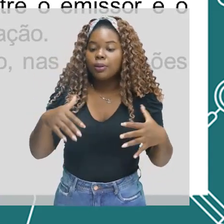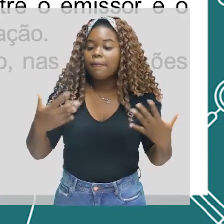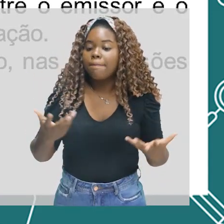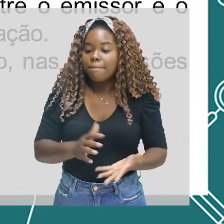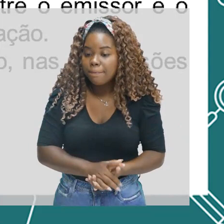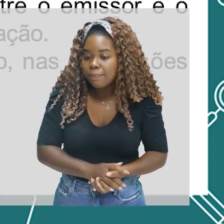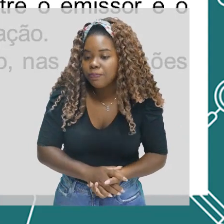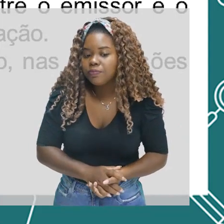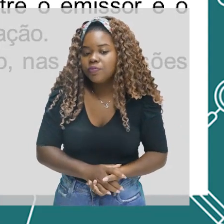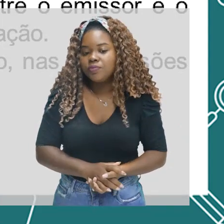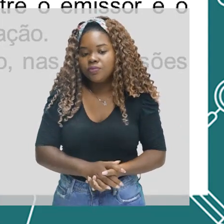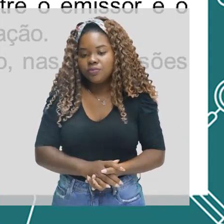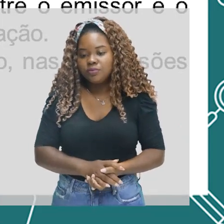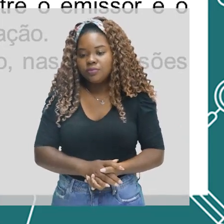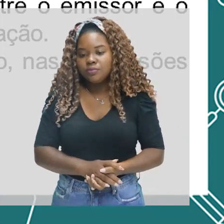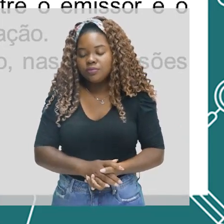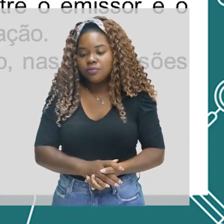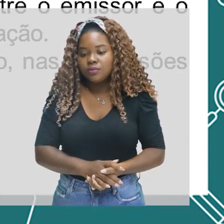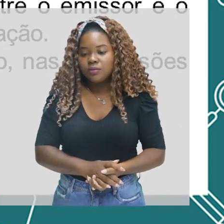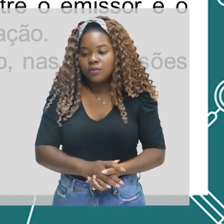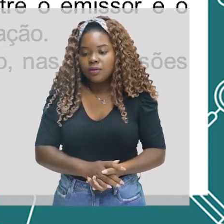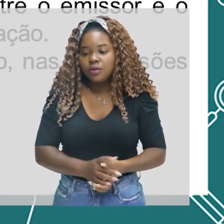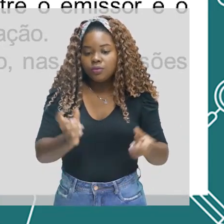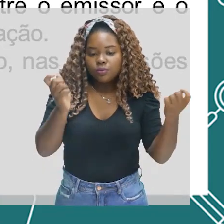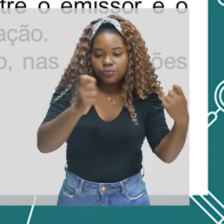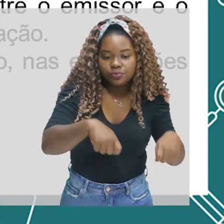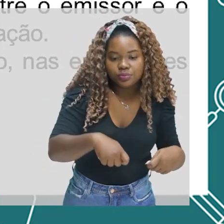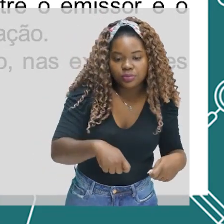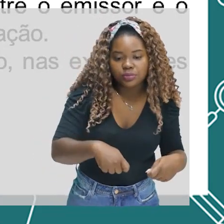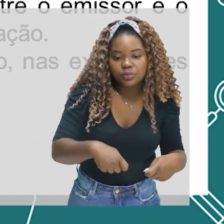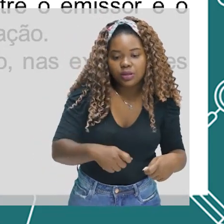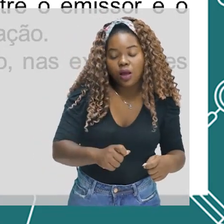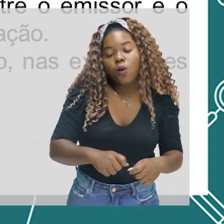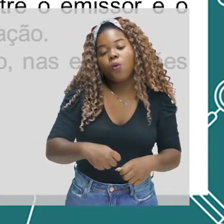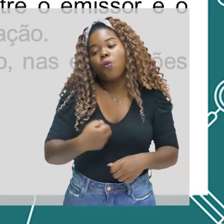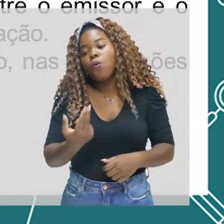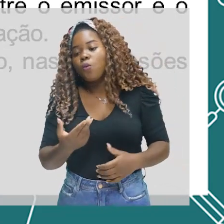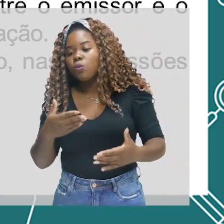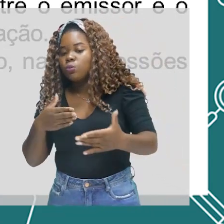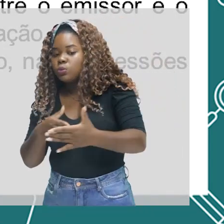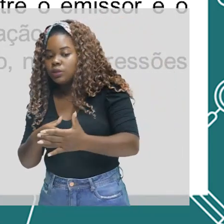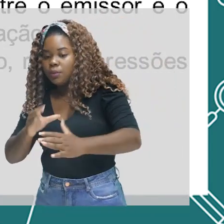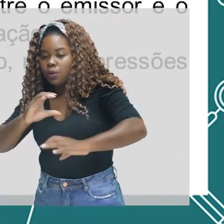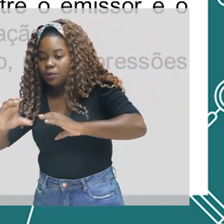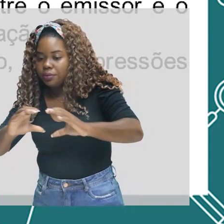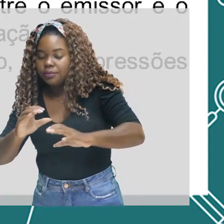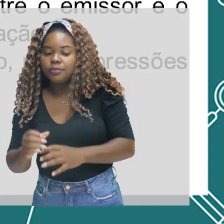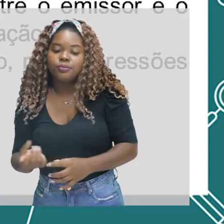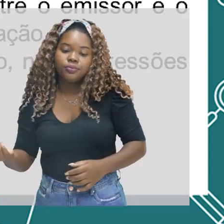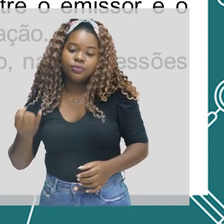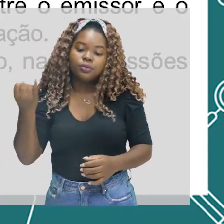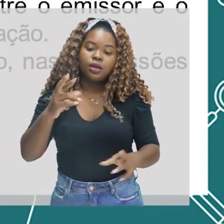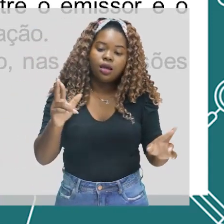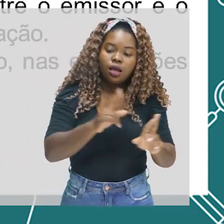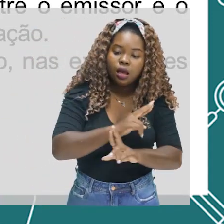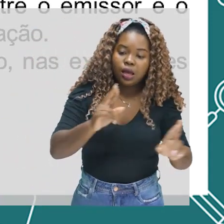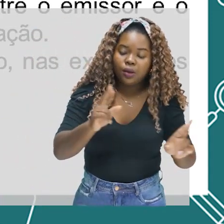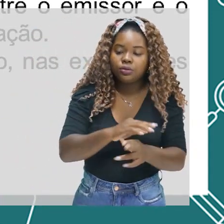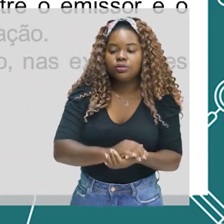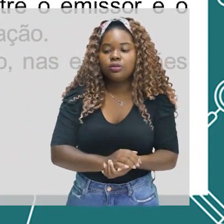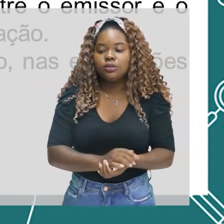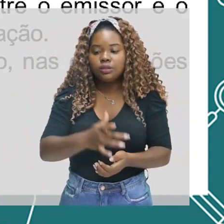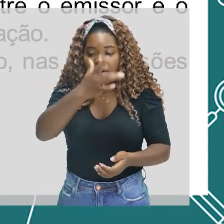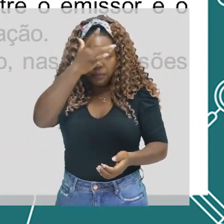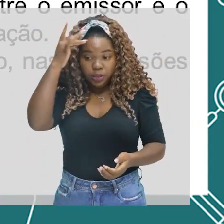objetivo estabelecer ou interromper a comunicação, de modo que o mais importante é a relação entre